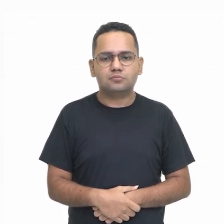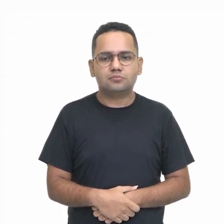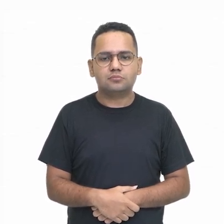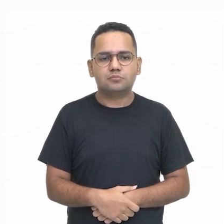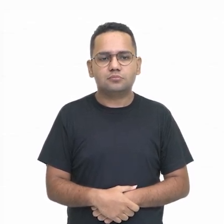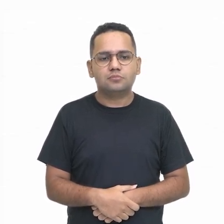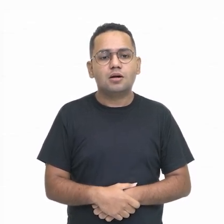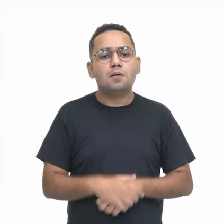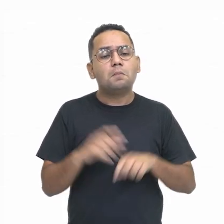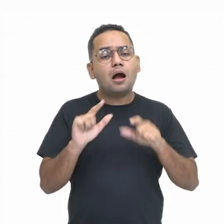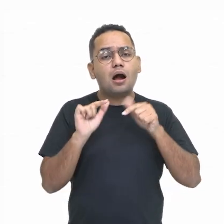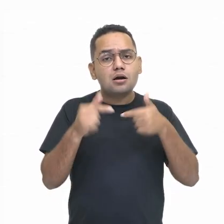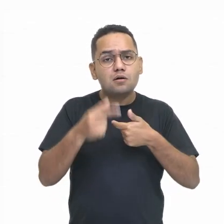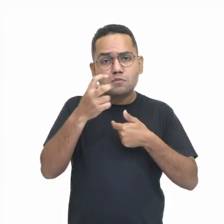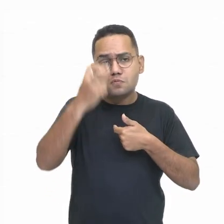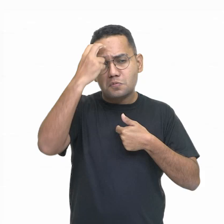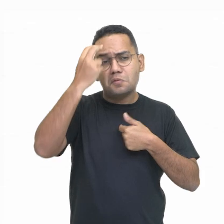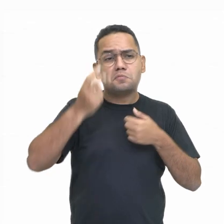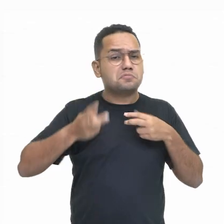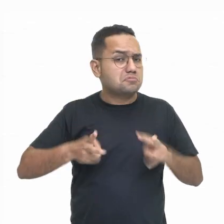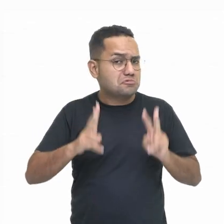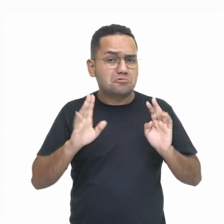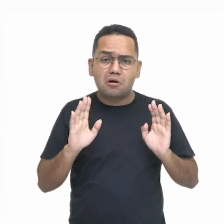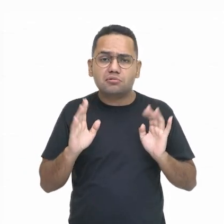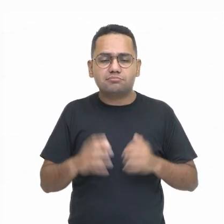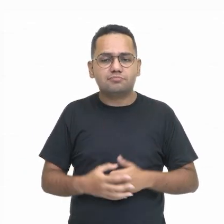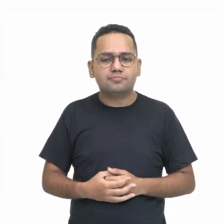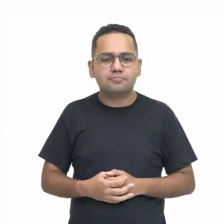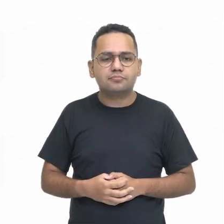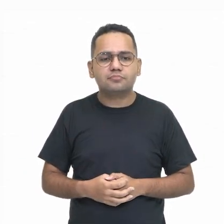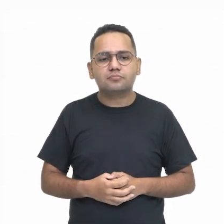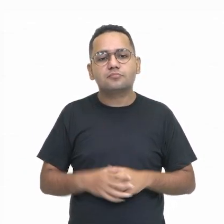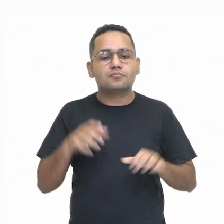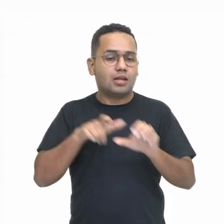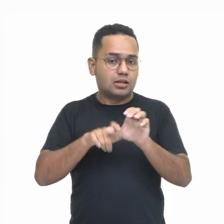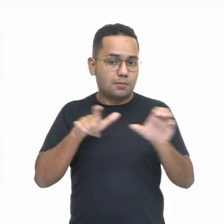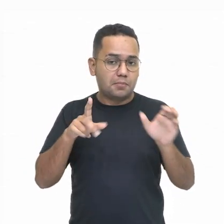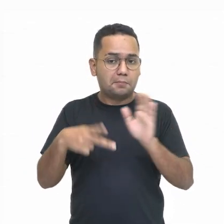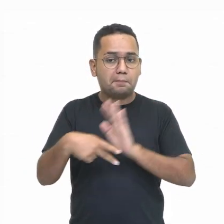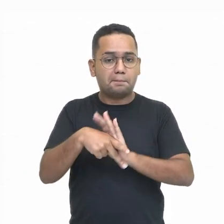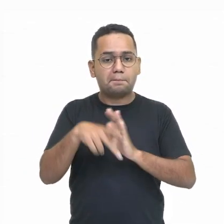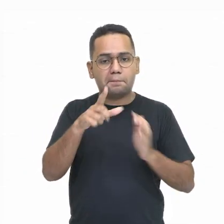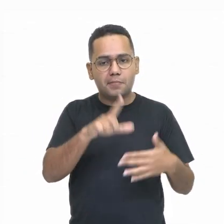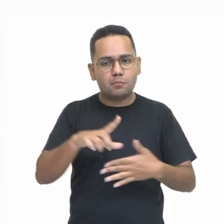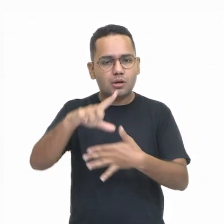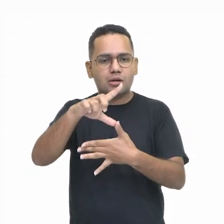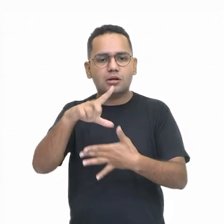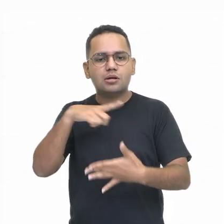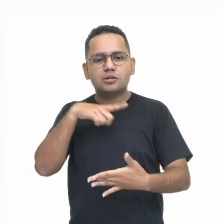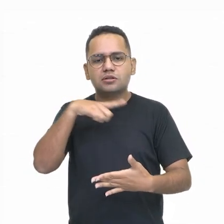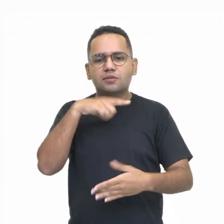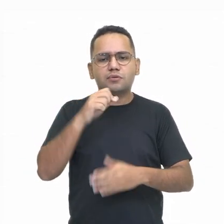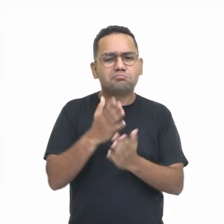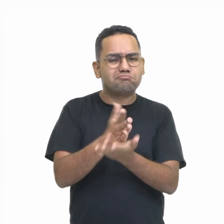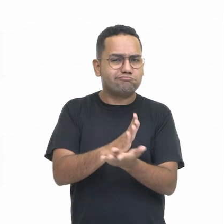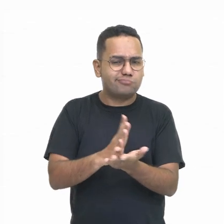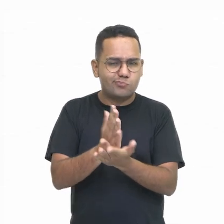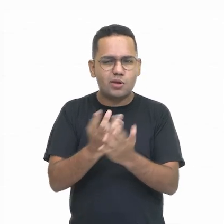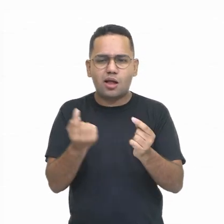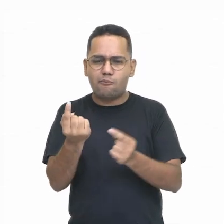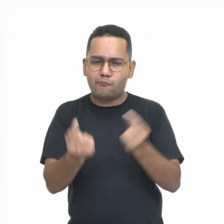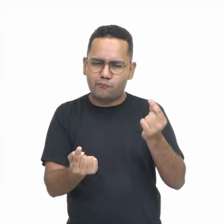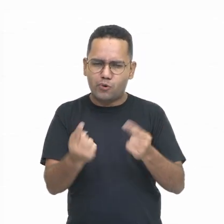culturais permaneceram. Então, os processos de independência na América Latina foram marcados por instabilidade